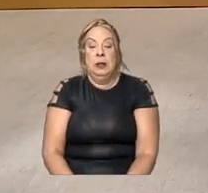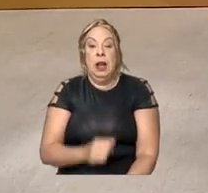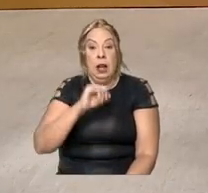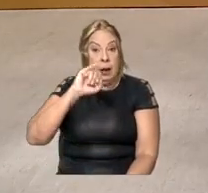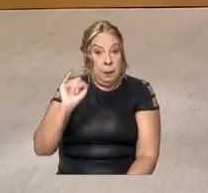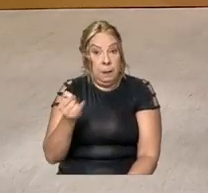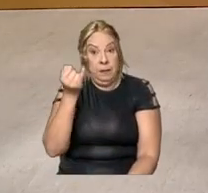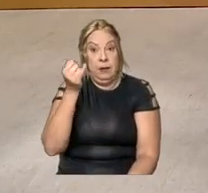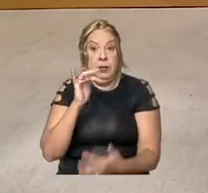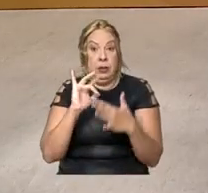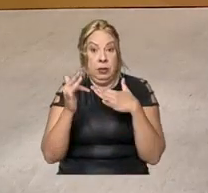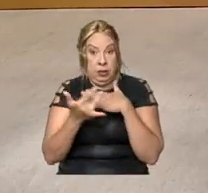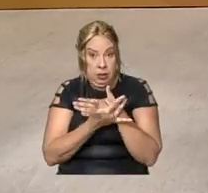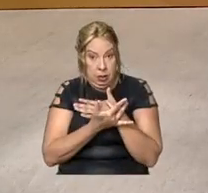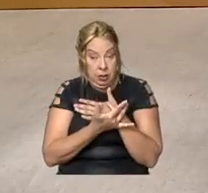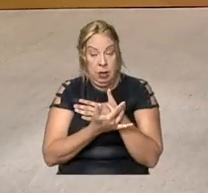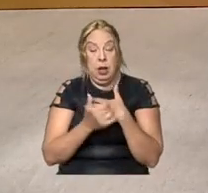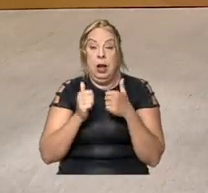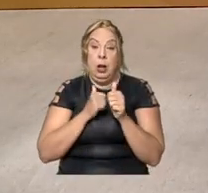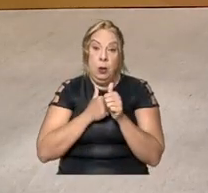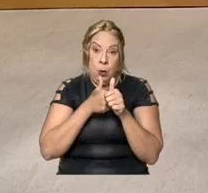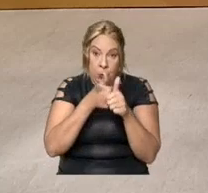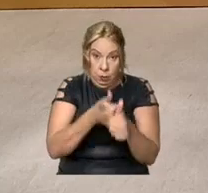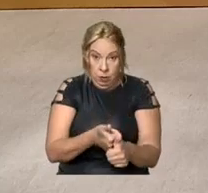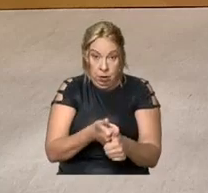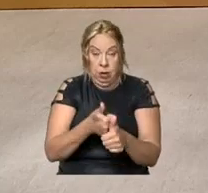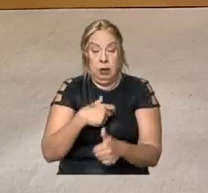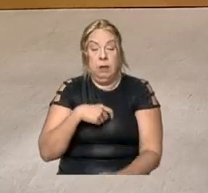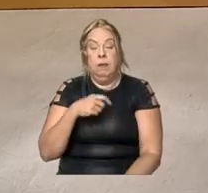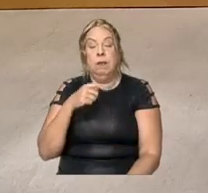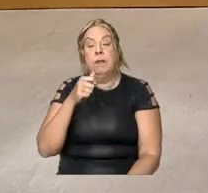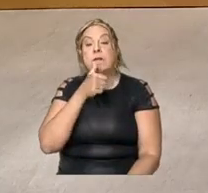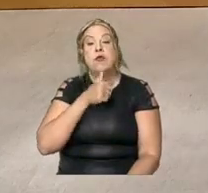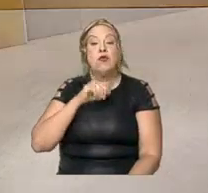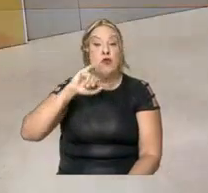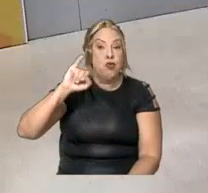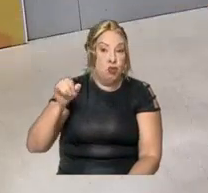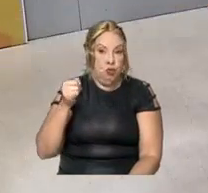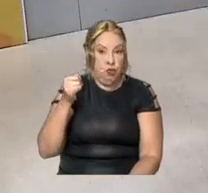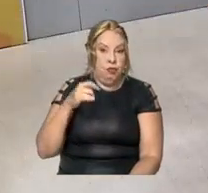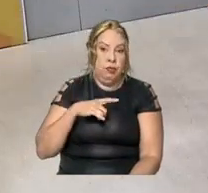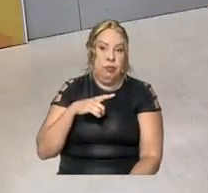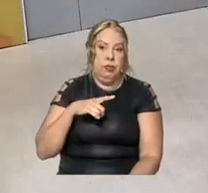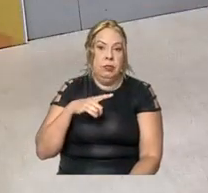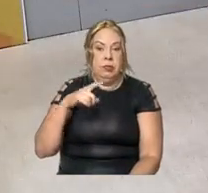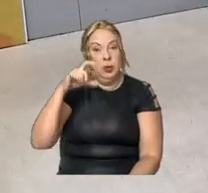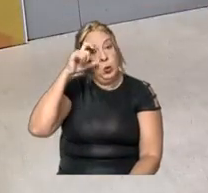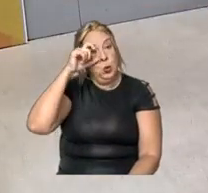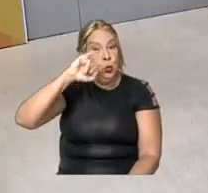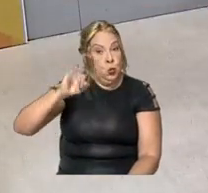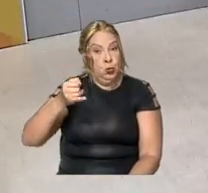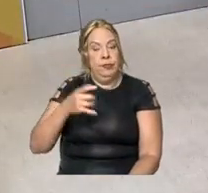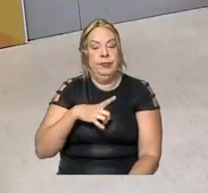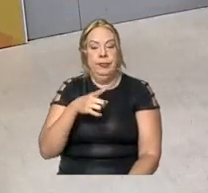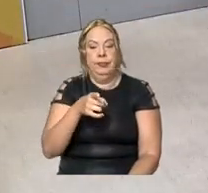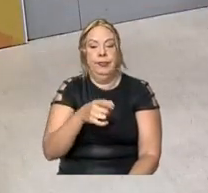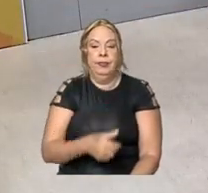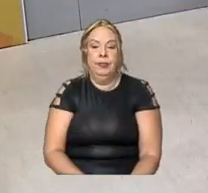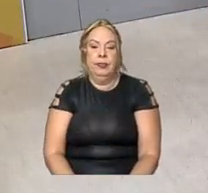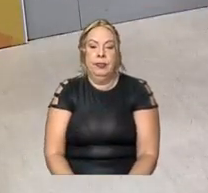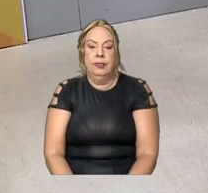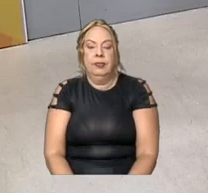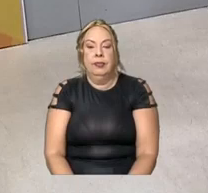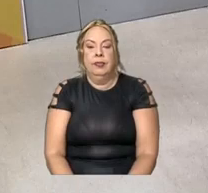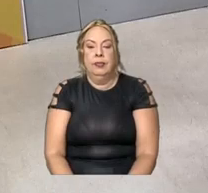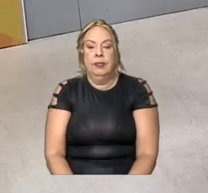aí, seguir o Caju Cap, segue o tio Versiane no Instagram, eu tô lá no arroba Versiane, tá? Dois N's e no final, N